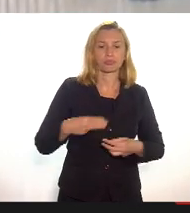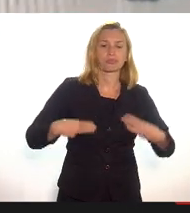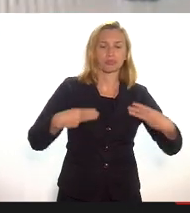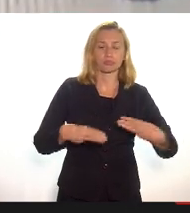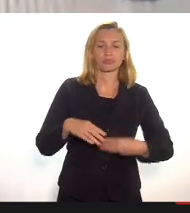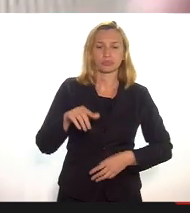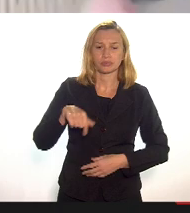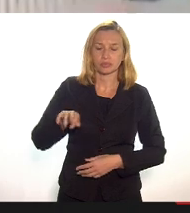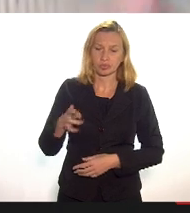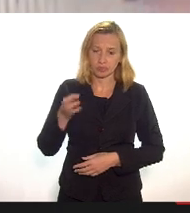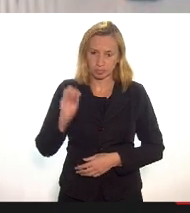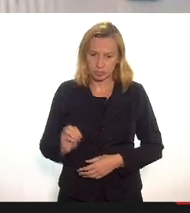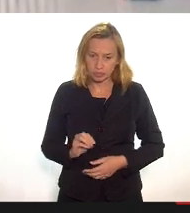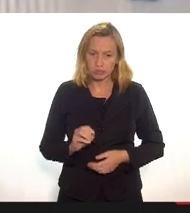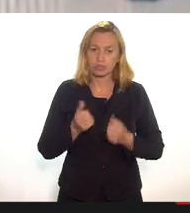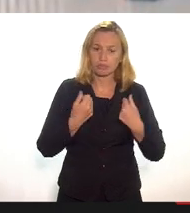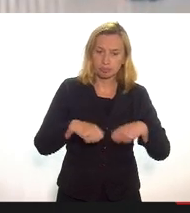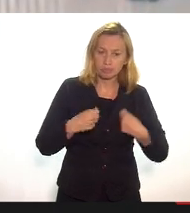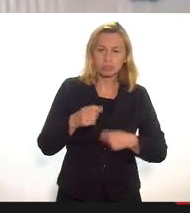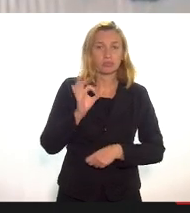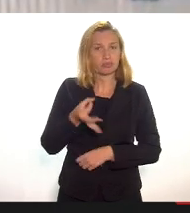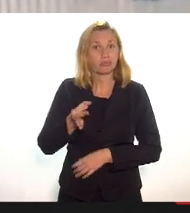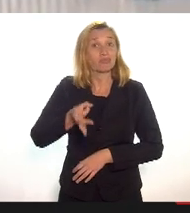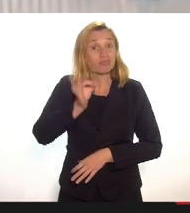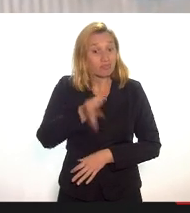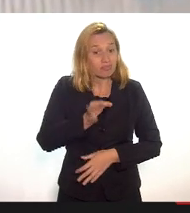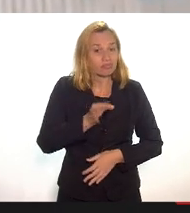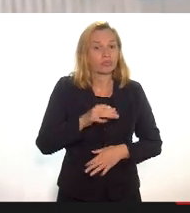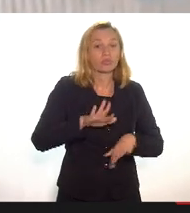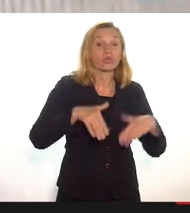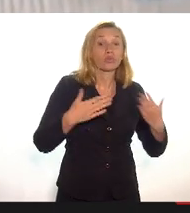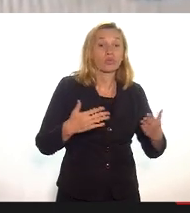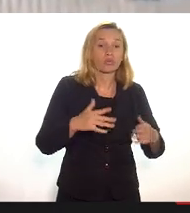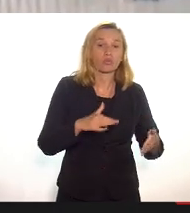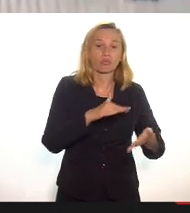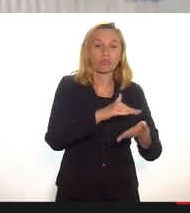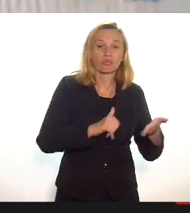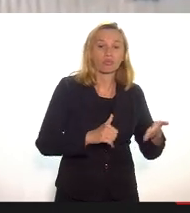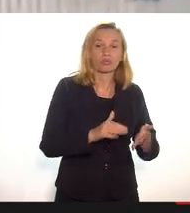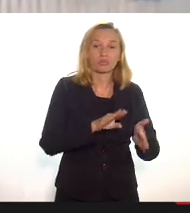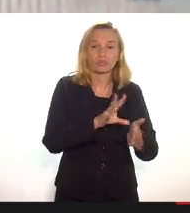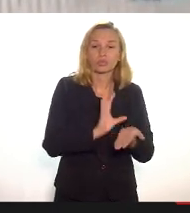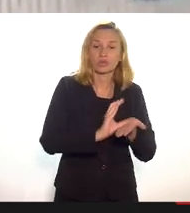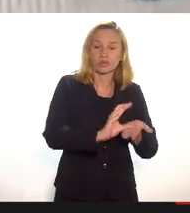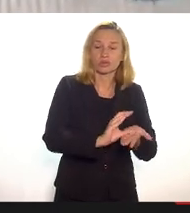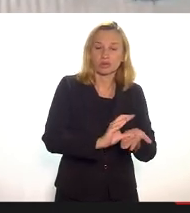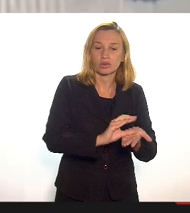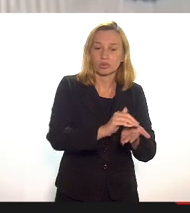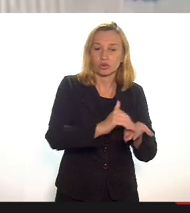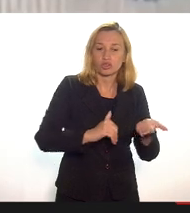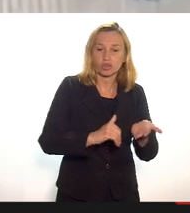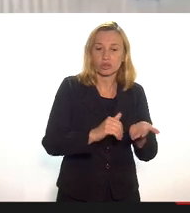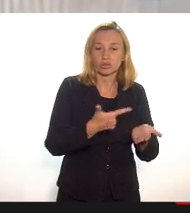Queiroga, a gente precisa saber exatamente qual foi o corte de verba previsto para esse